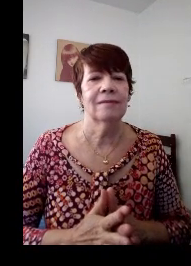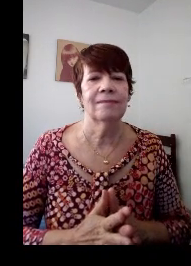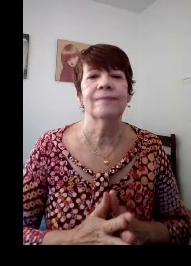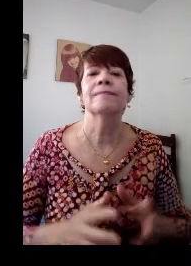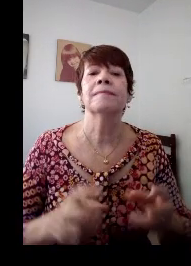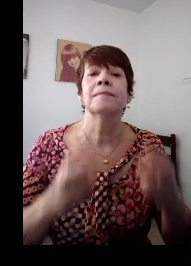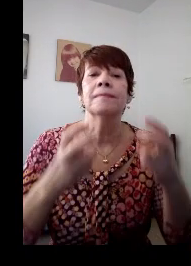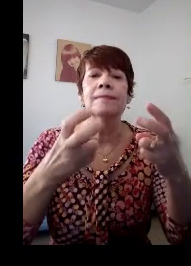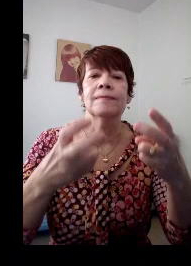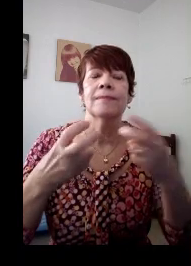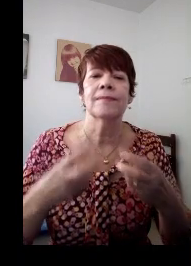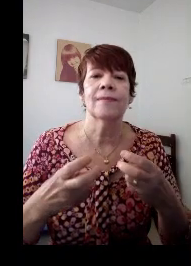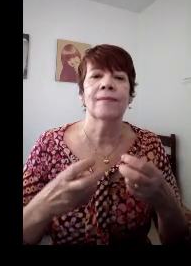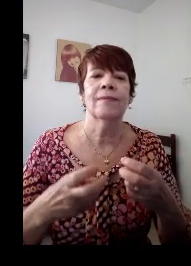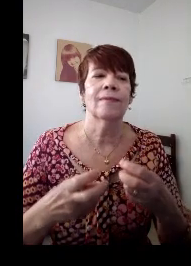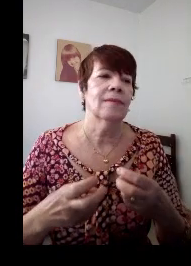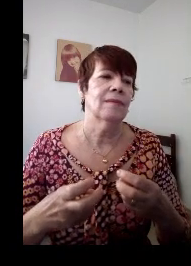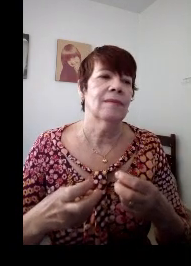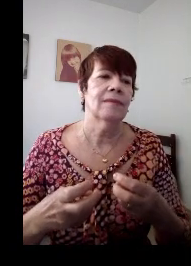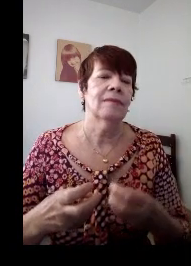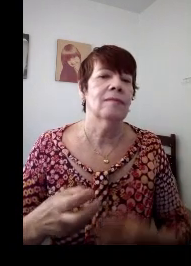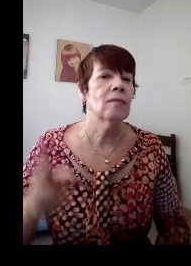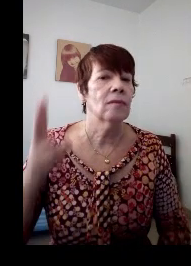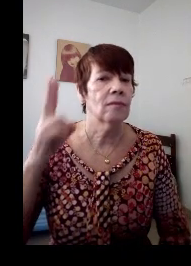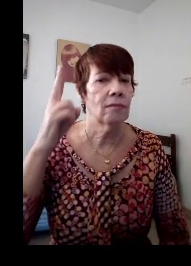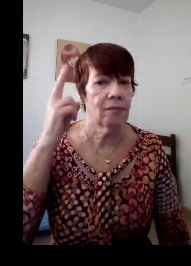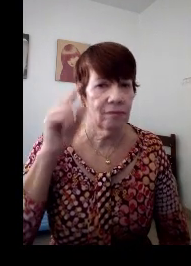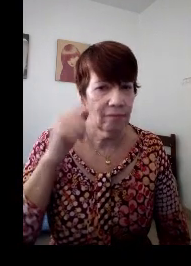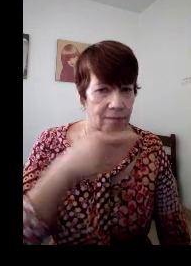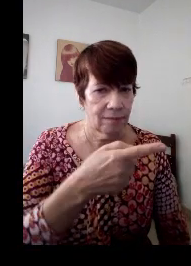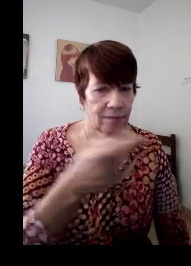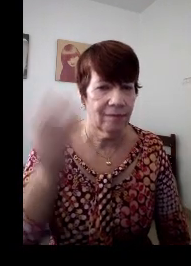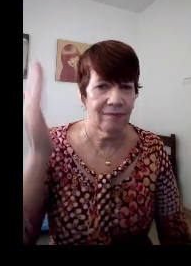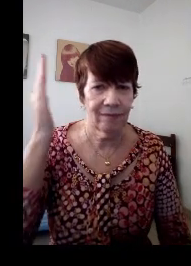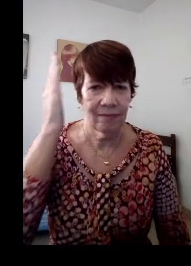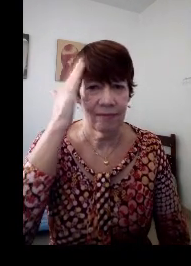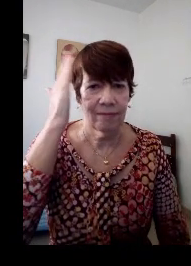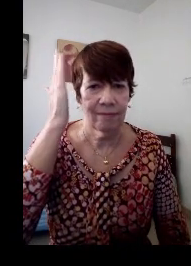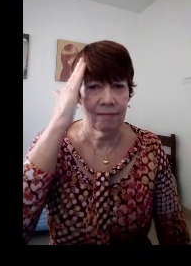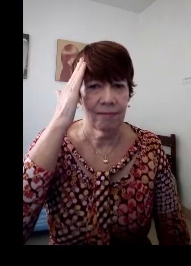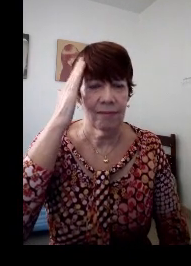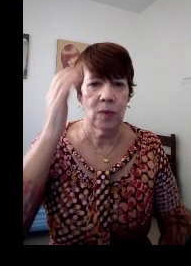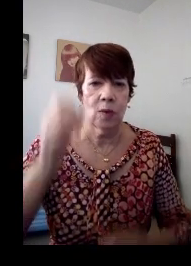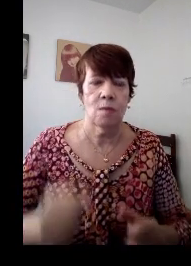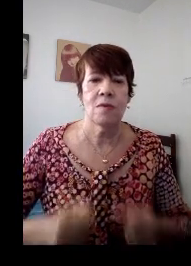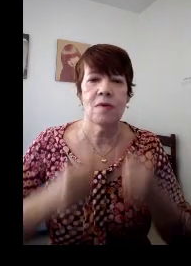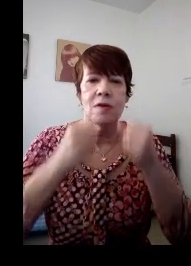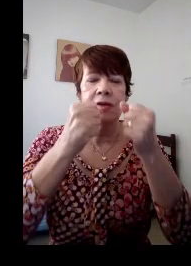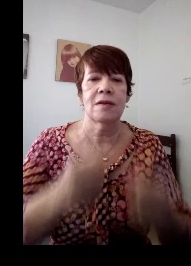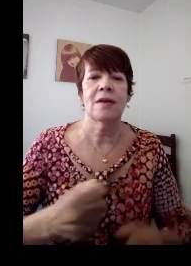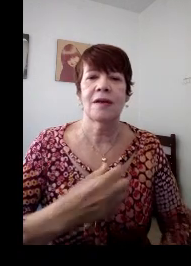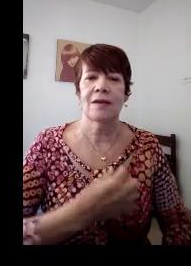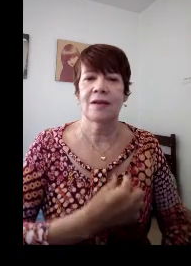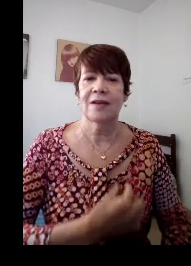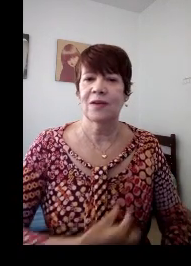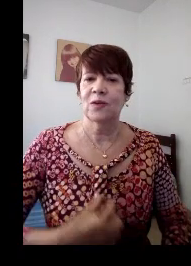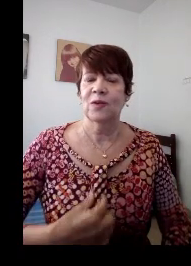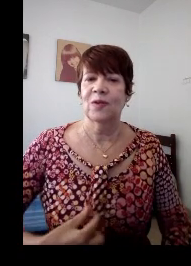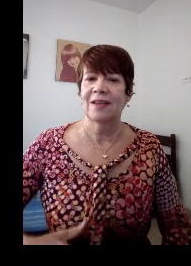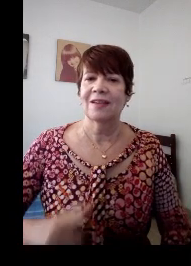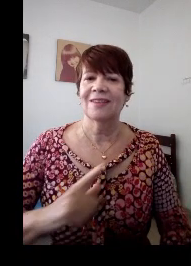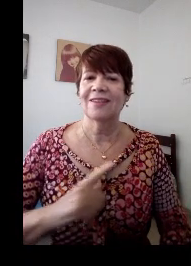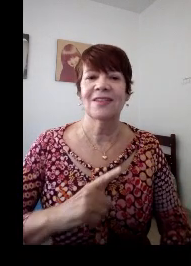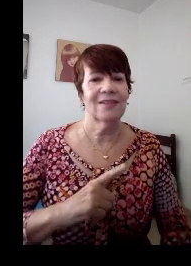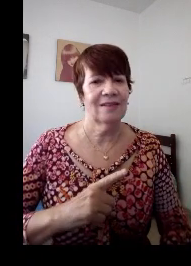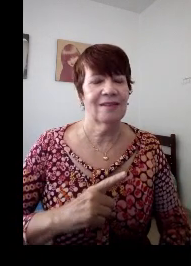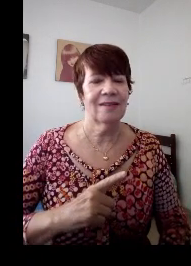Bom, veja bem. Então vocês já sabem, vocês já perceberam o poder que José tinha.